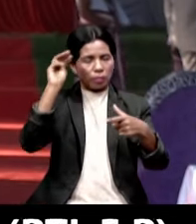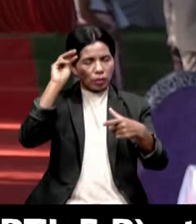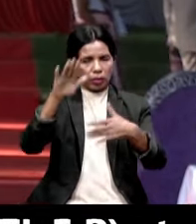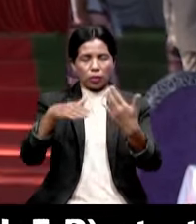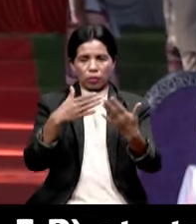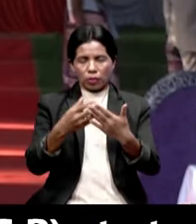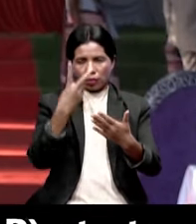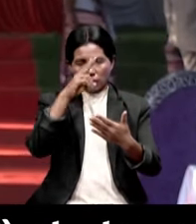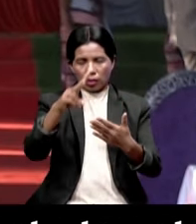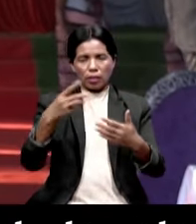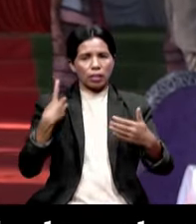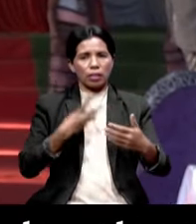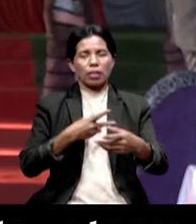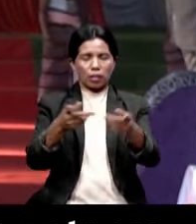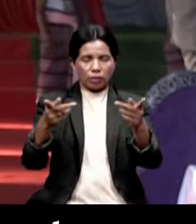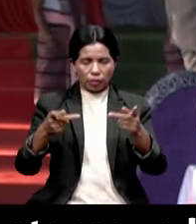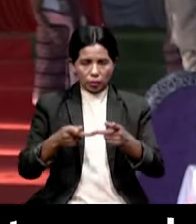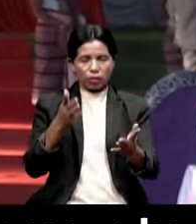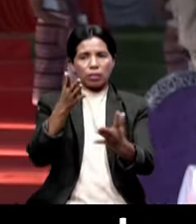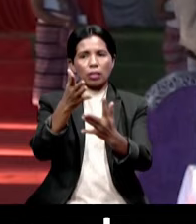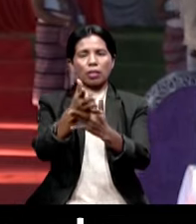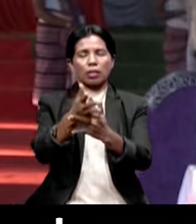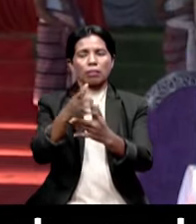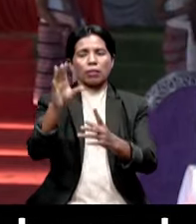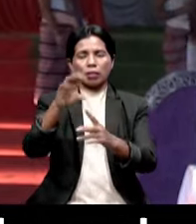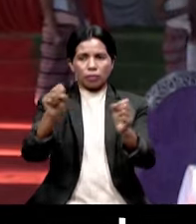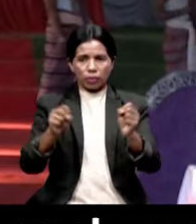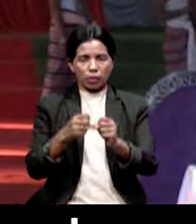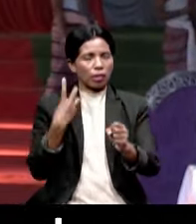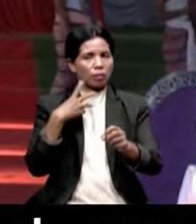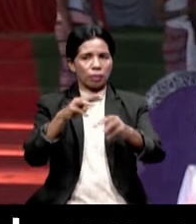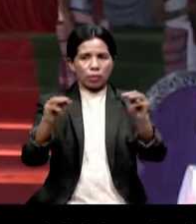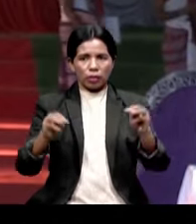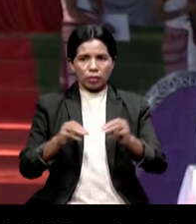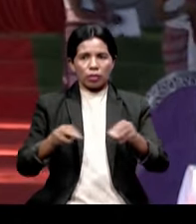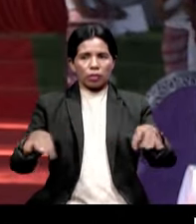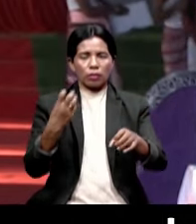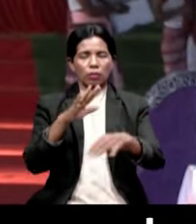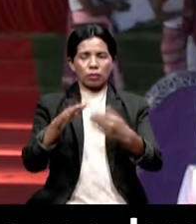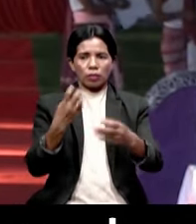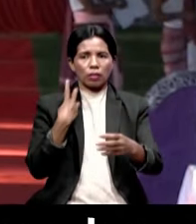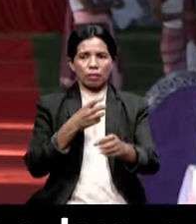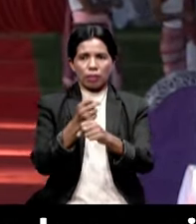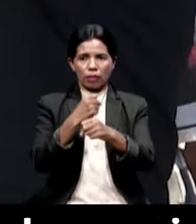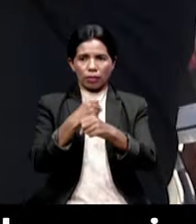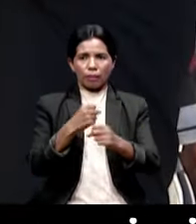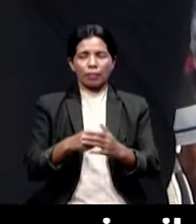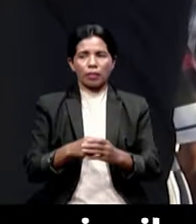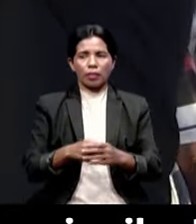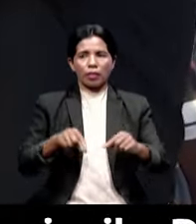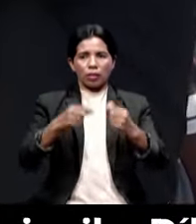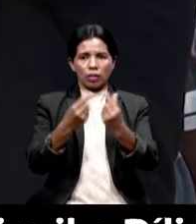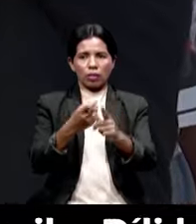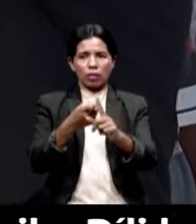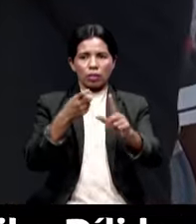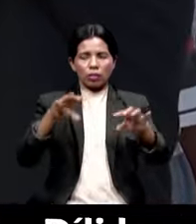atuaré. E tem a condição em zona de avanço para poder local, galera. A nossa AMI municipal esforço todo a mihalo. Antes, né, equipa conjunta